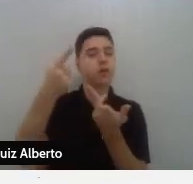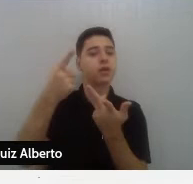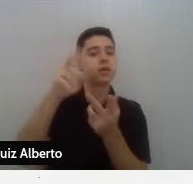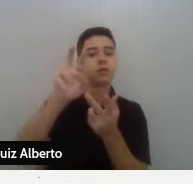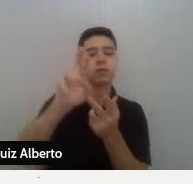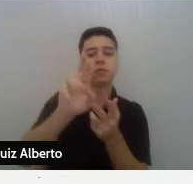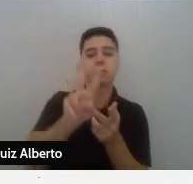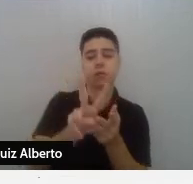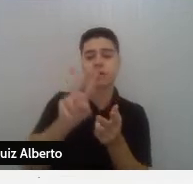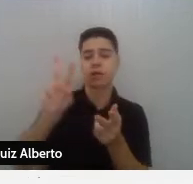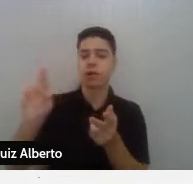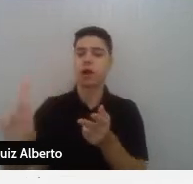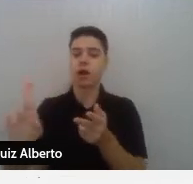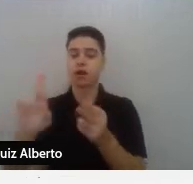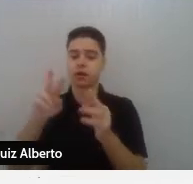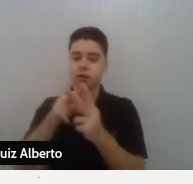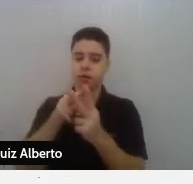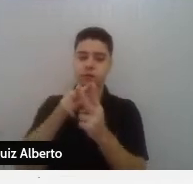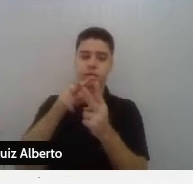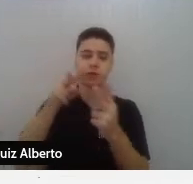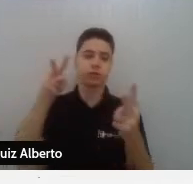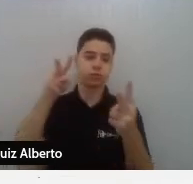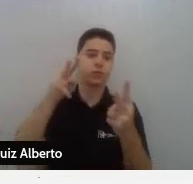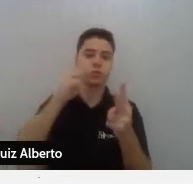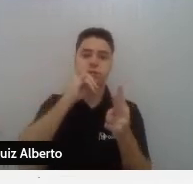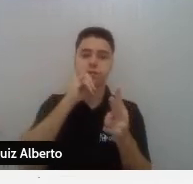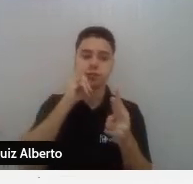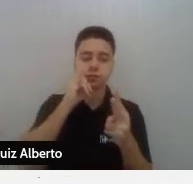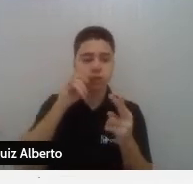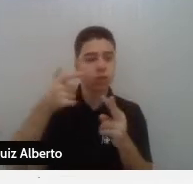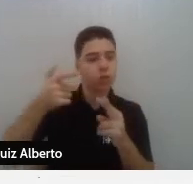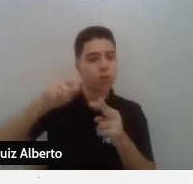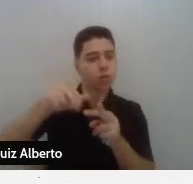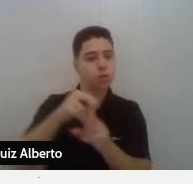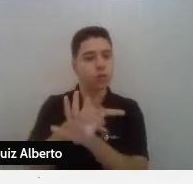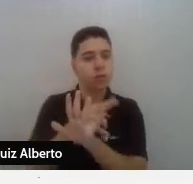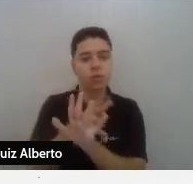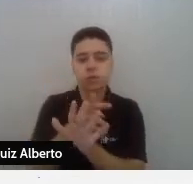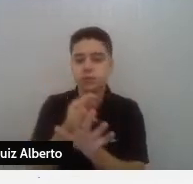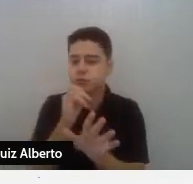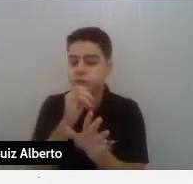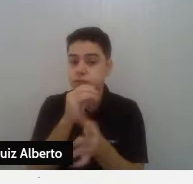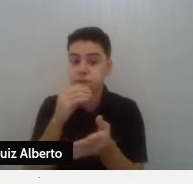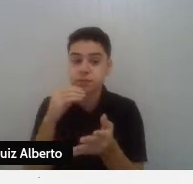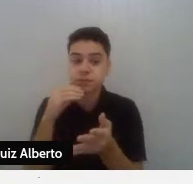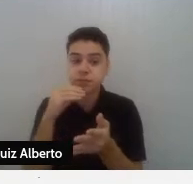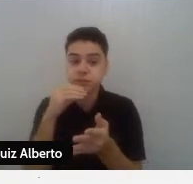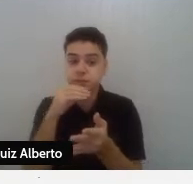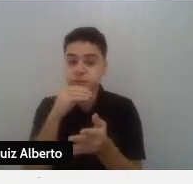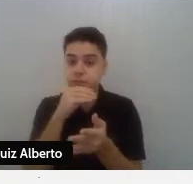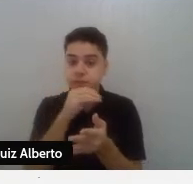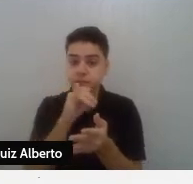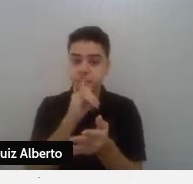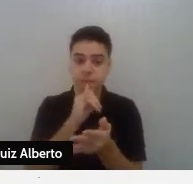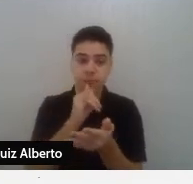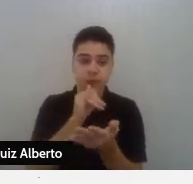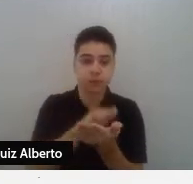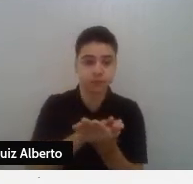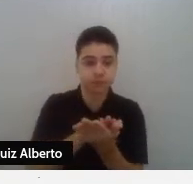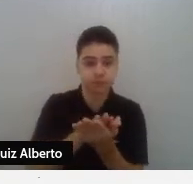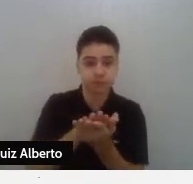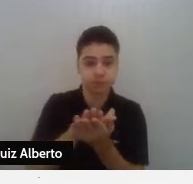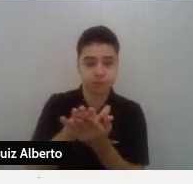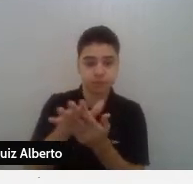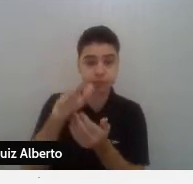Outros tipos outras categorias também da questão da impressão 3D, né, do surgimento da impressão